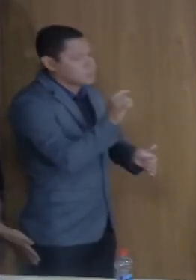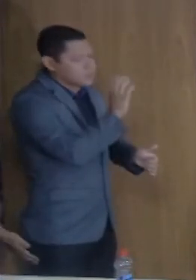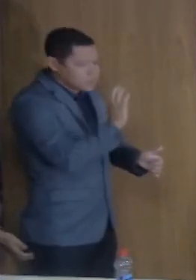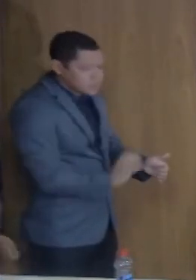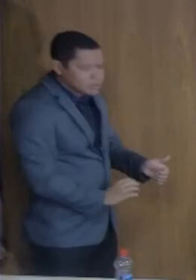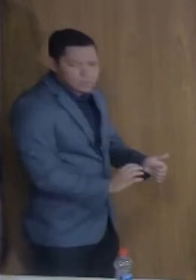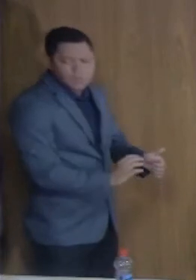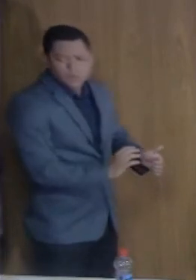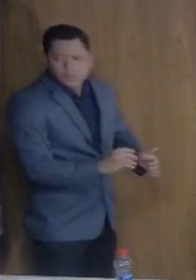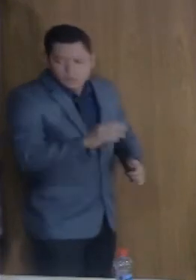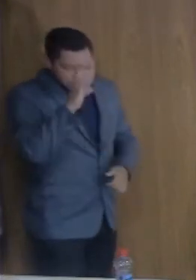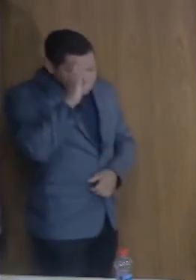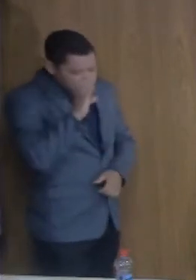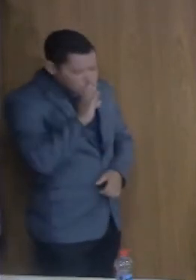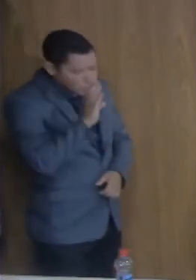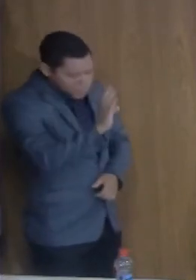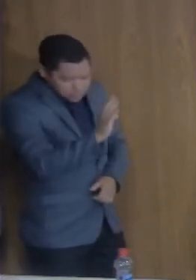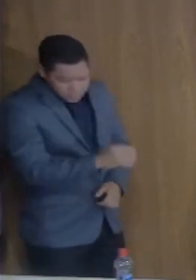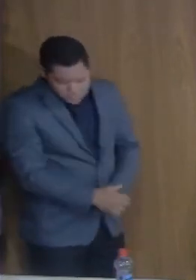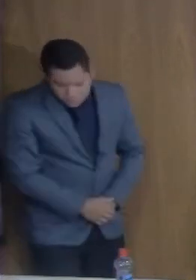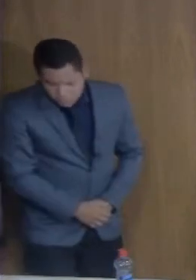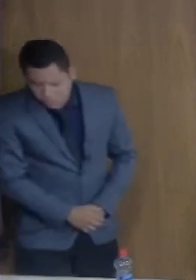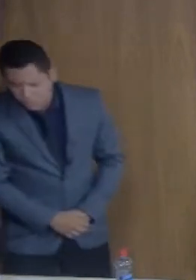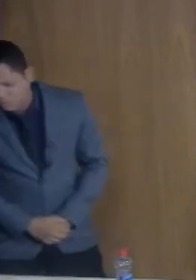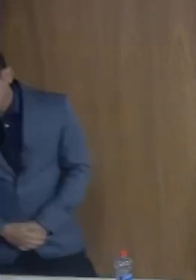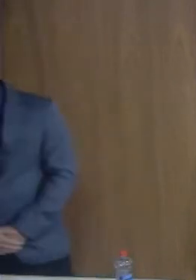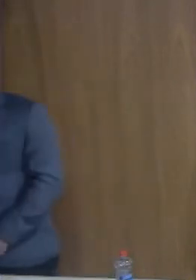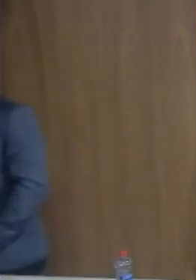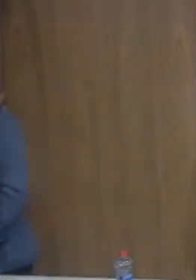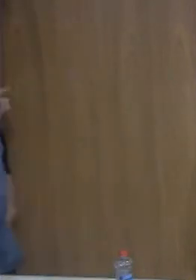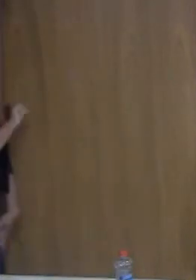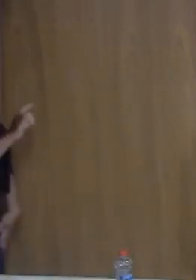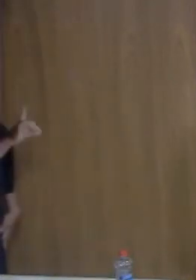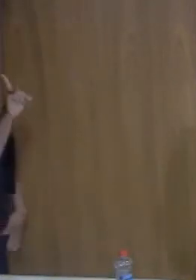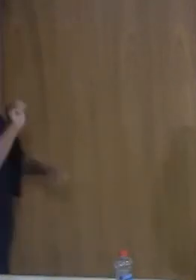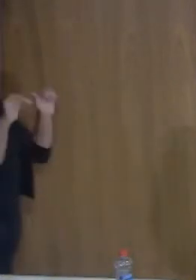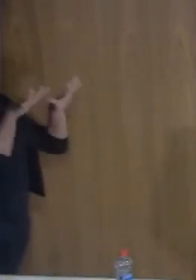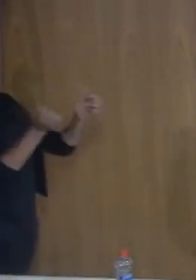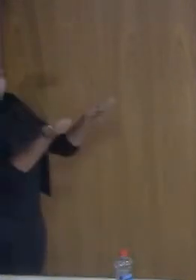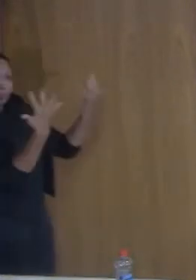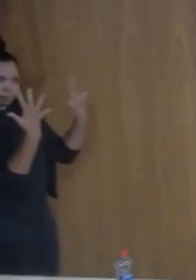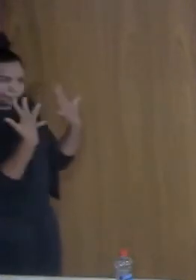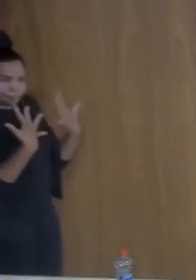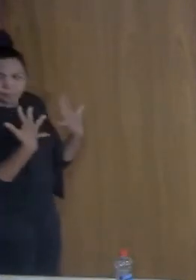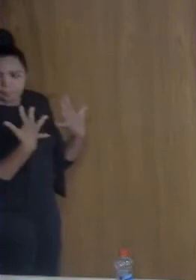fundamentais para uma São Luís de muitas conquistas. Que Deus nos abençoe.